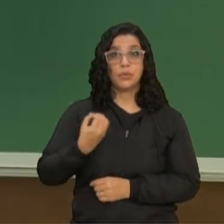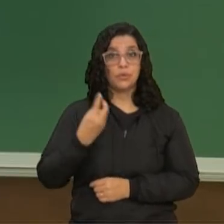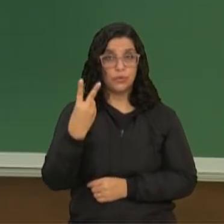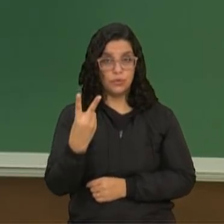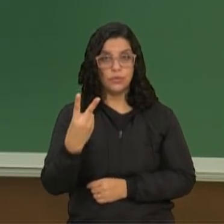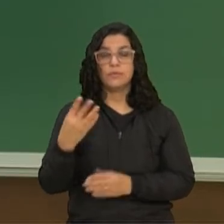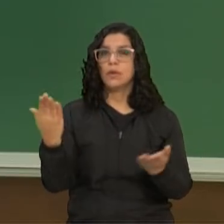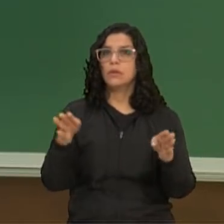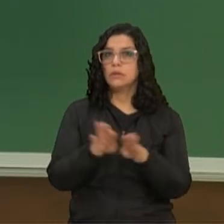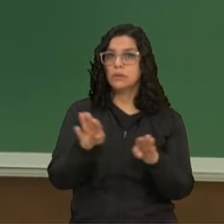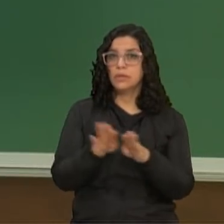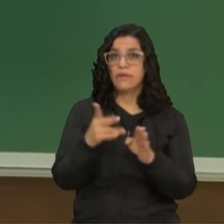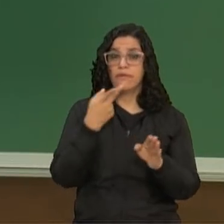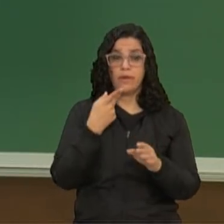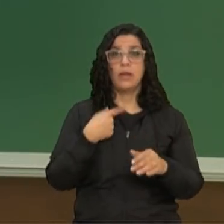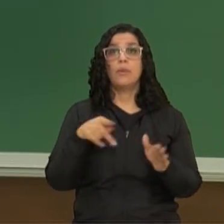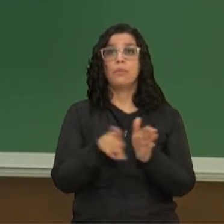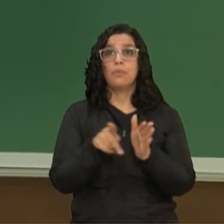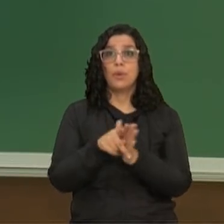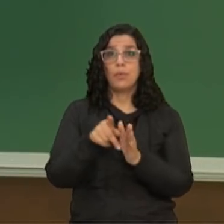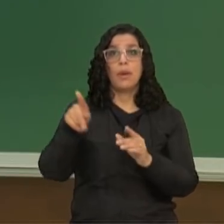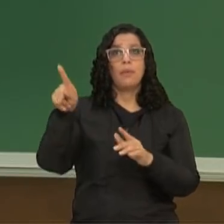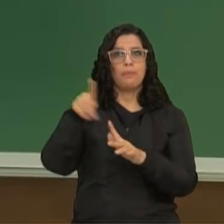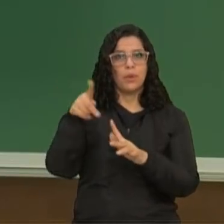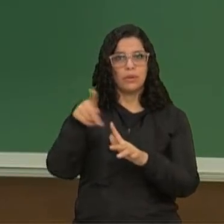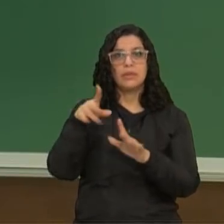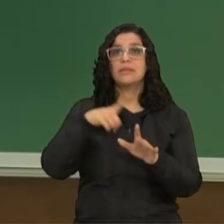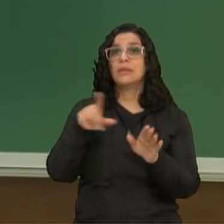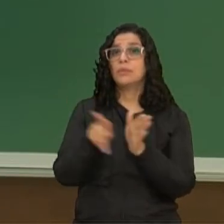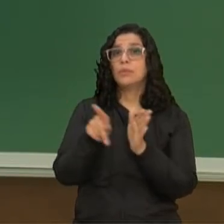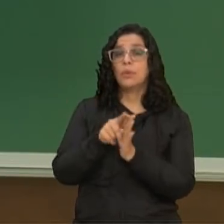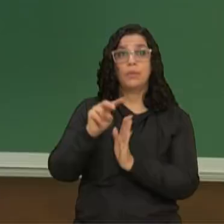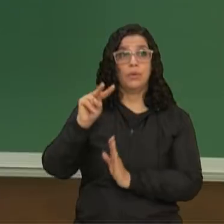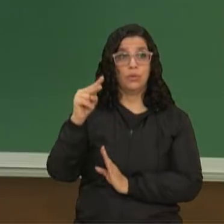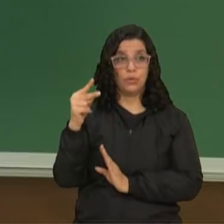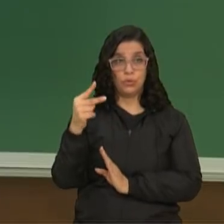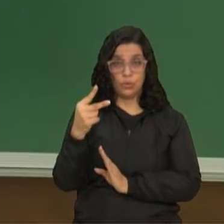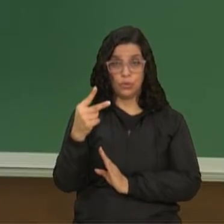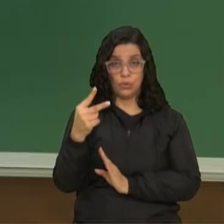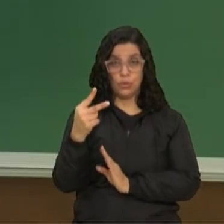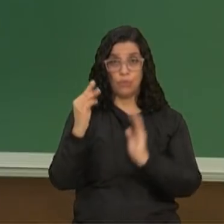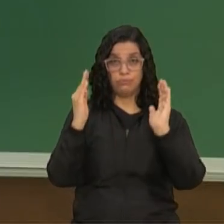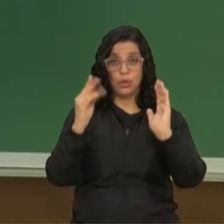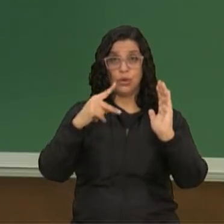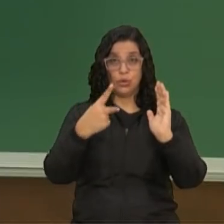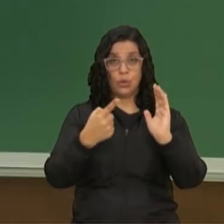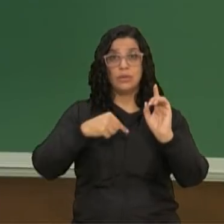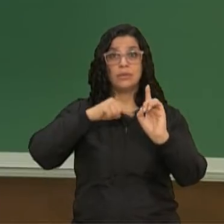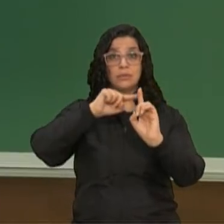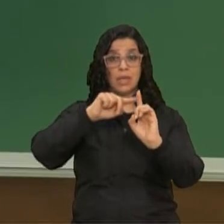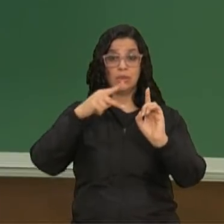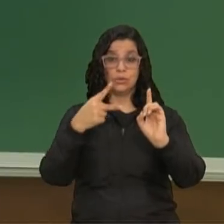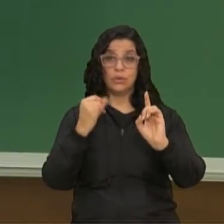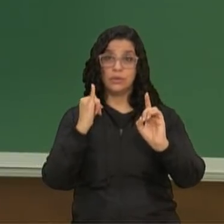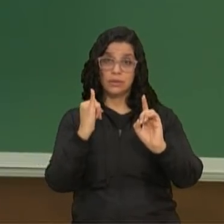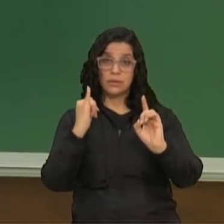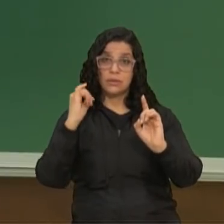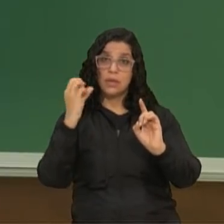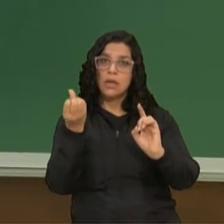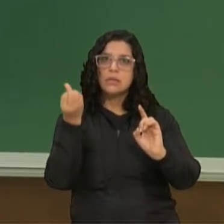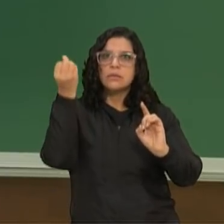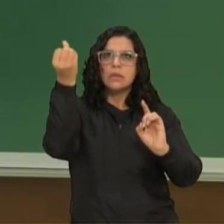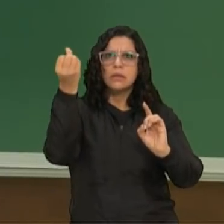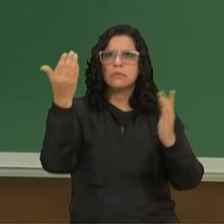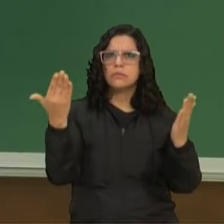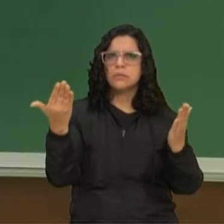Ó. Determine a potência de 2 mais 2i elevado à sexta. Tem alguém que diz assim, mas para lá, os produtos notáveis só vai